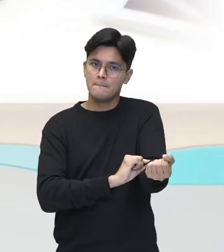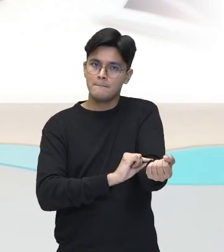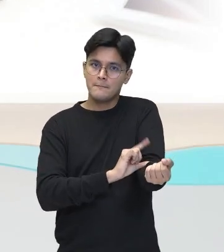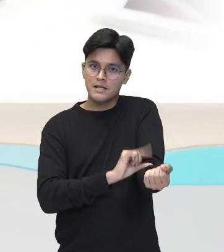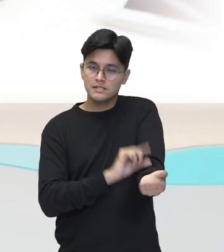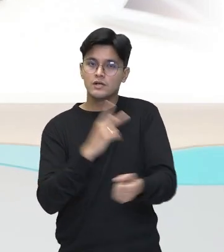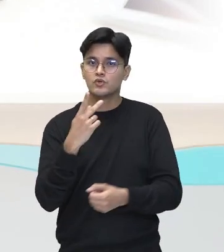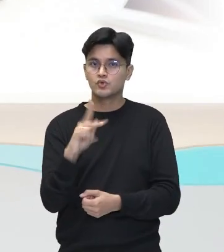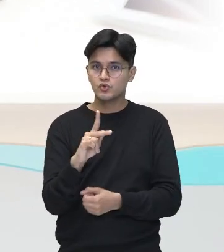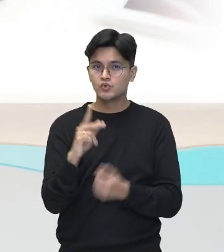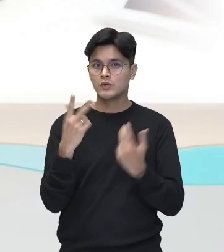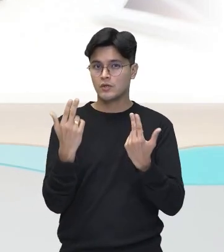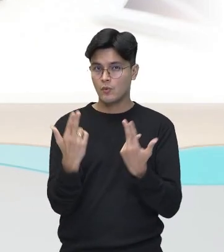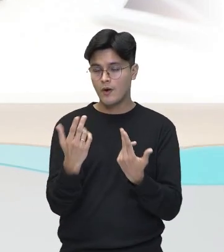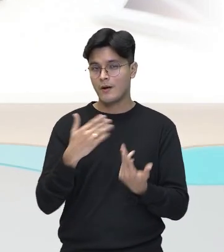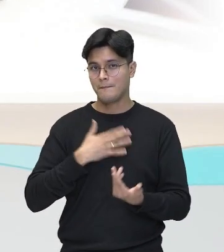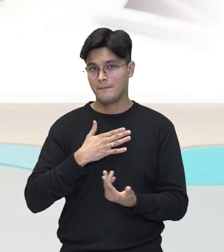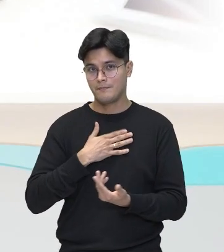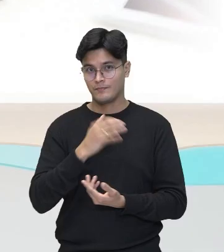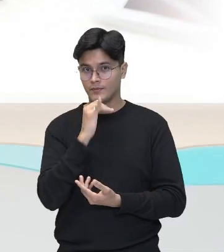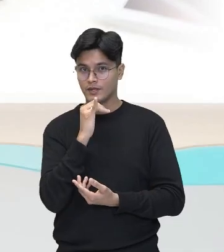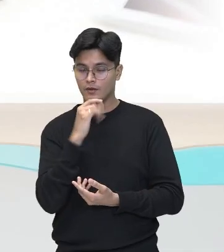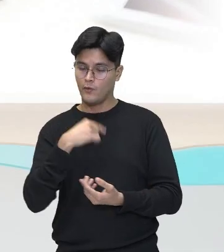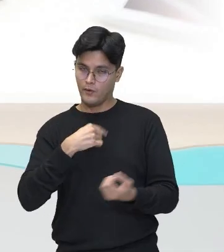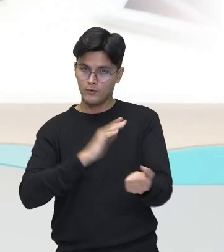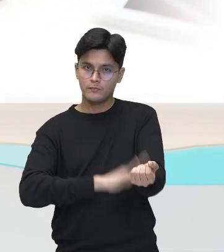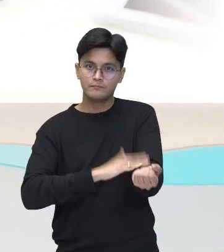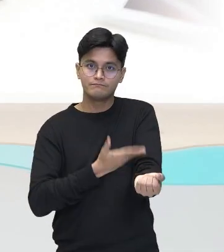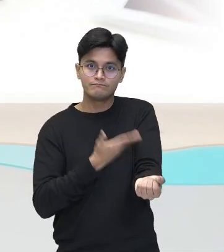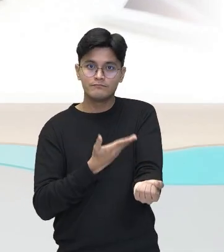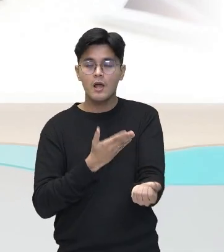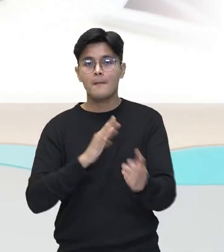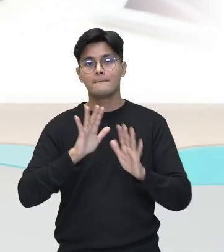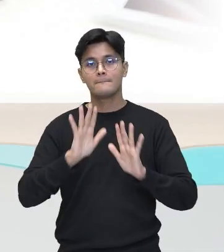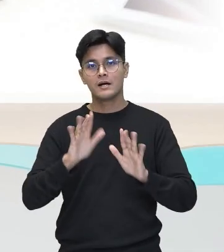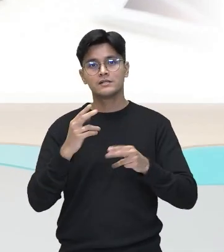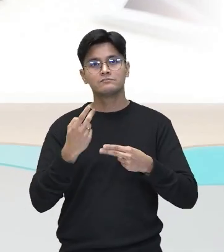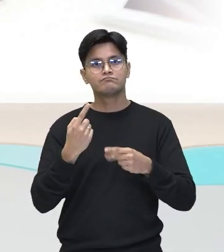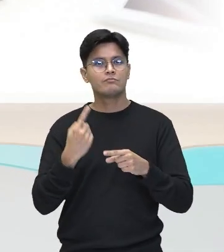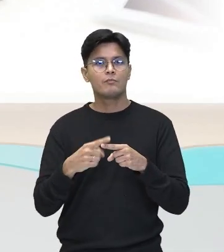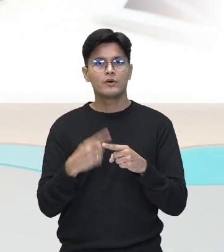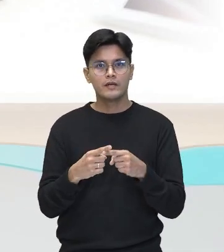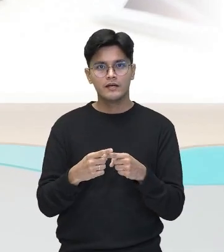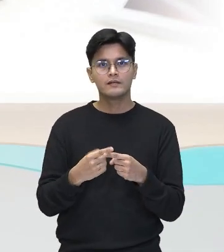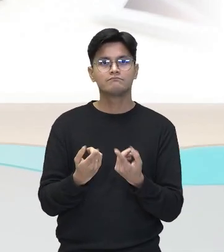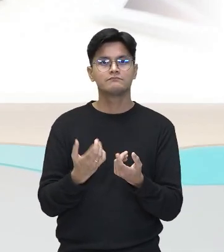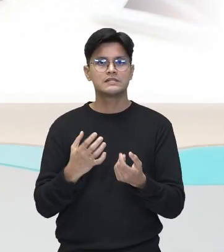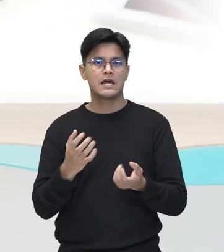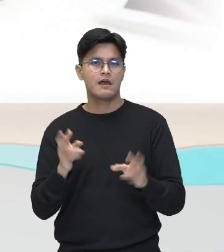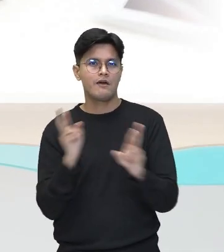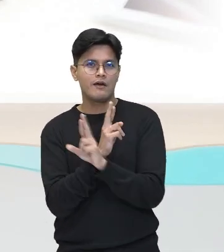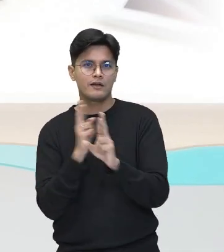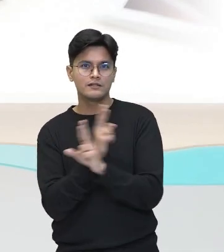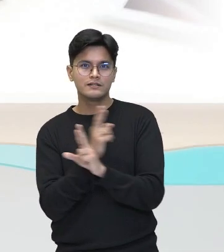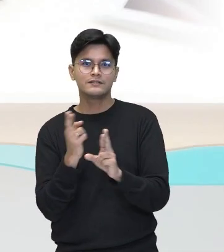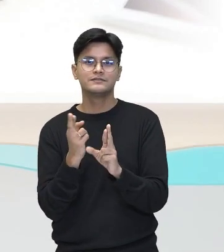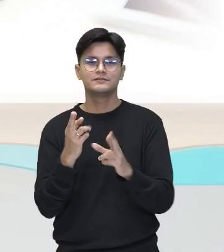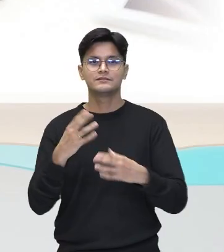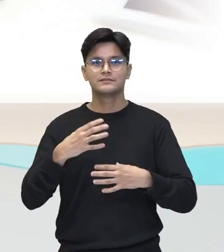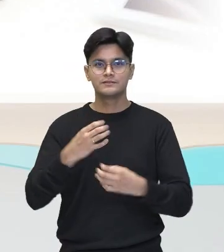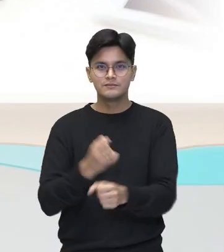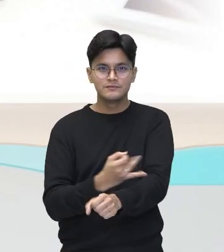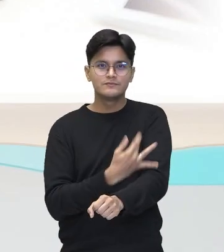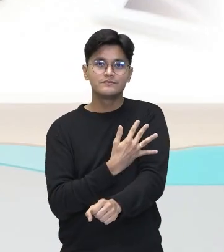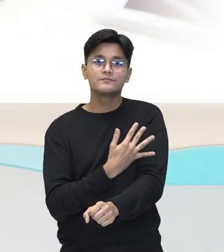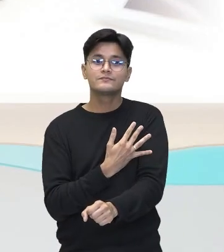minha, né? Que eu sou hipertenso, mas a minha é por causa de questões emocionais. Emocionei, ela sobe. Então, eu